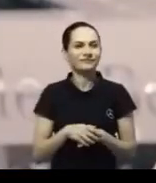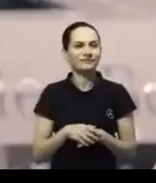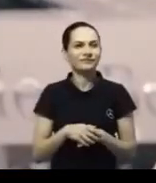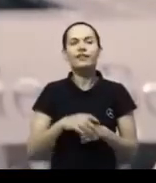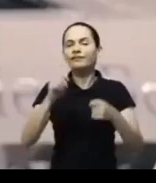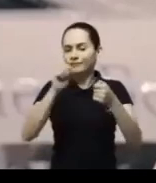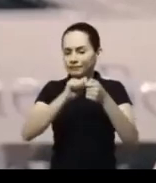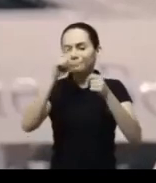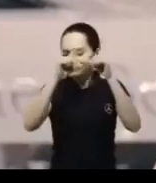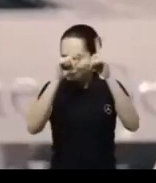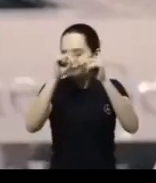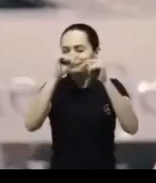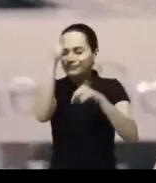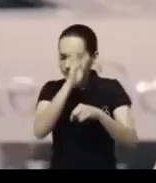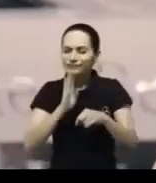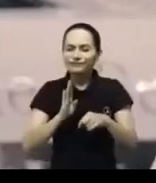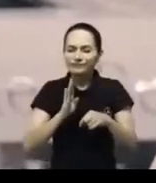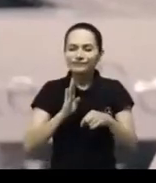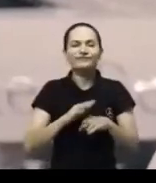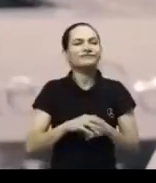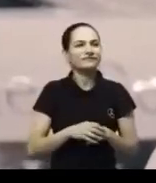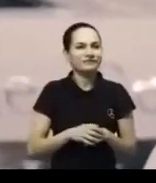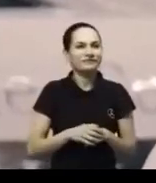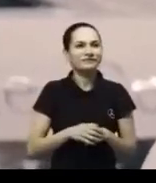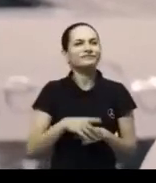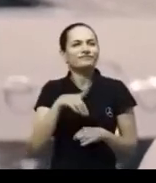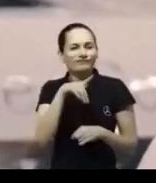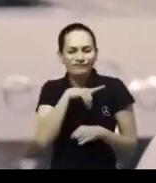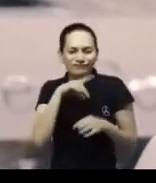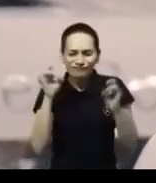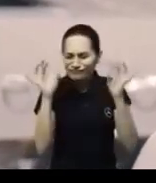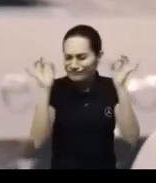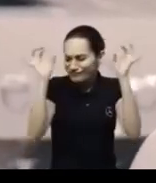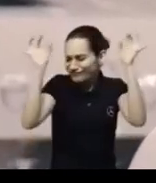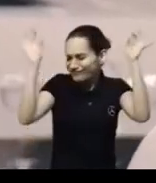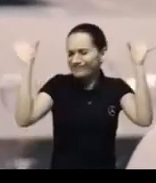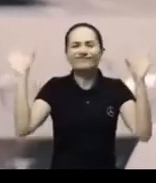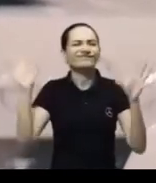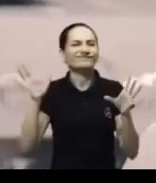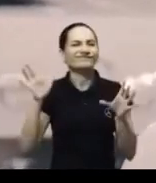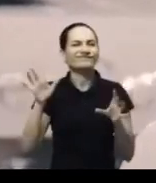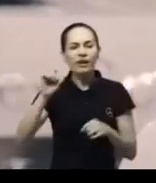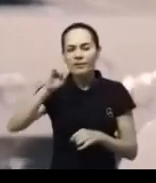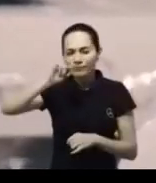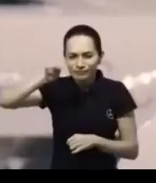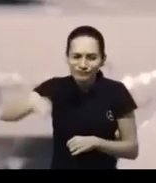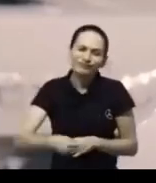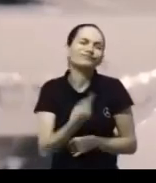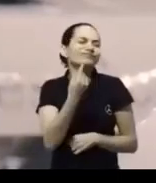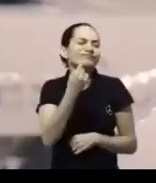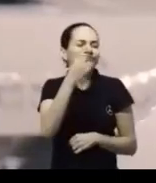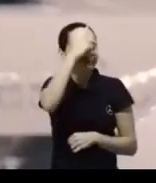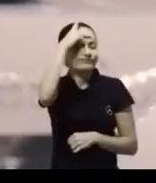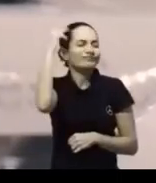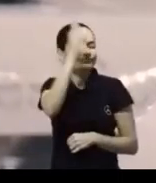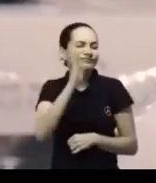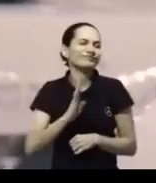a Mercedes-Benz do Brasil existir e ser tão especial para milhões de